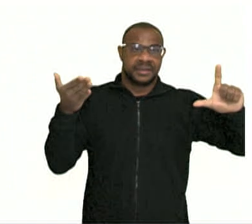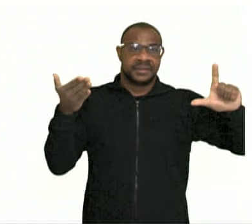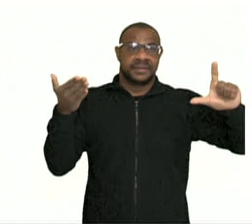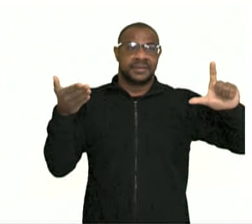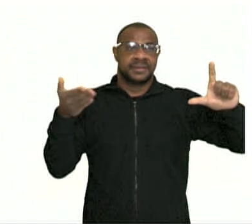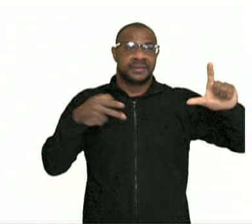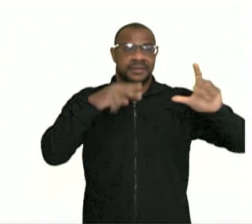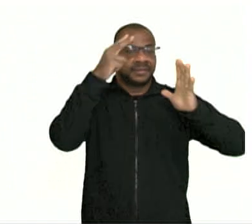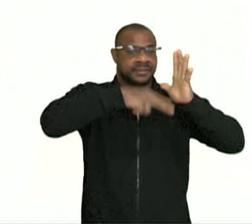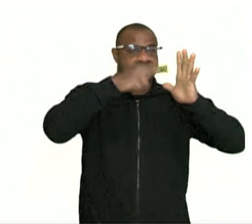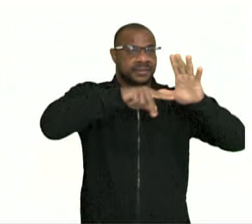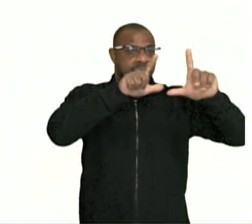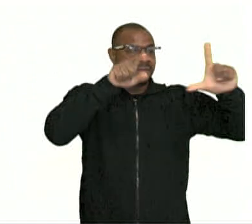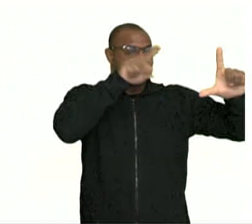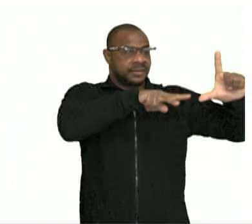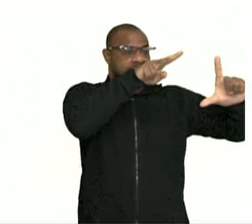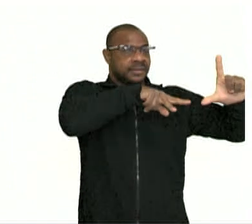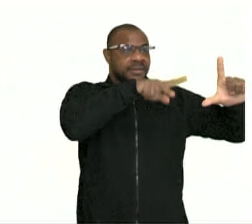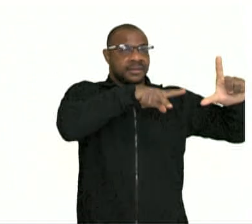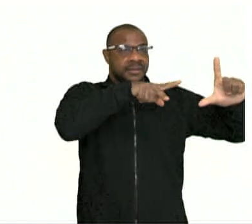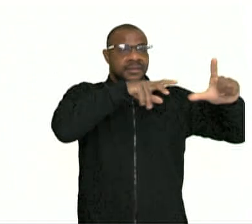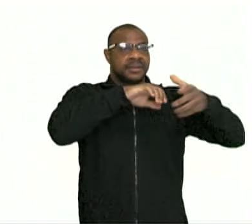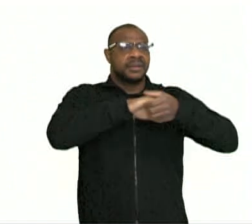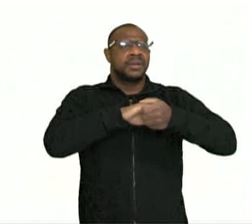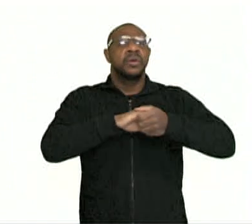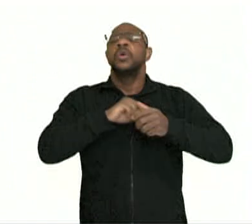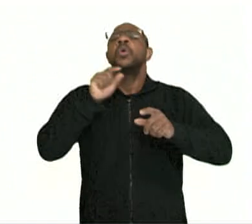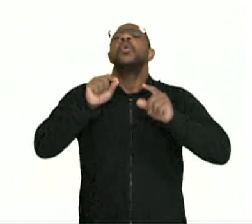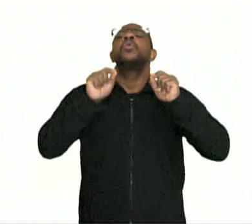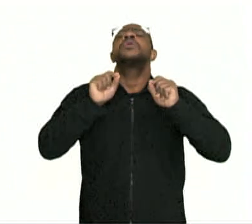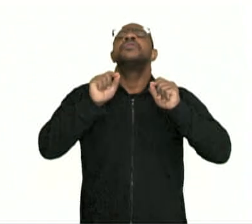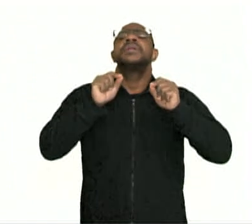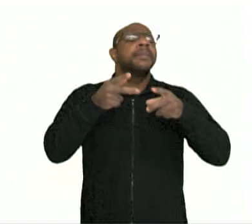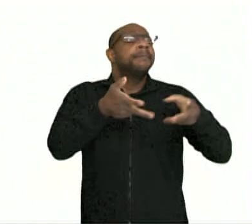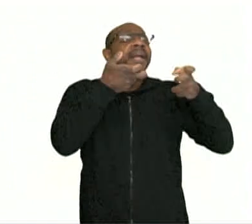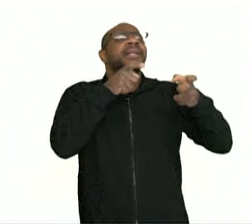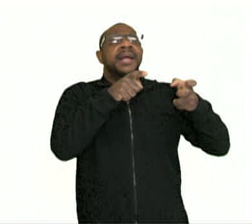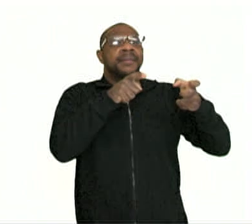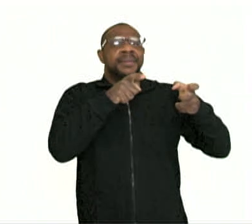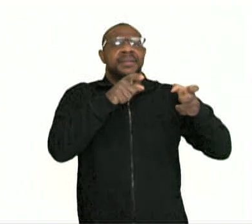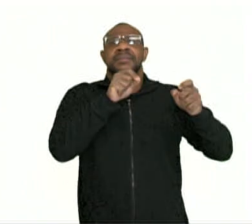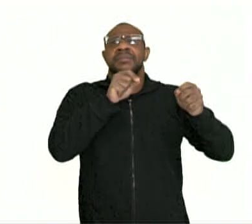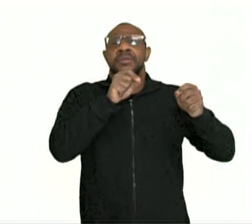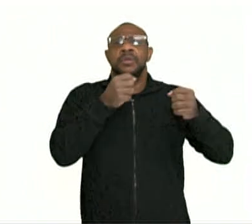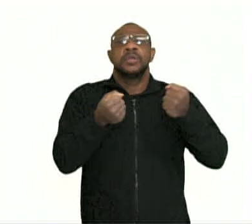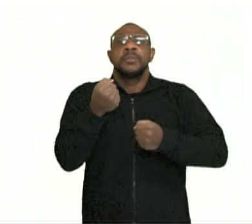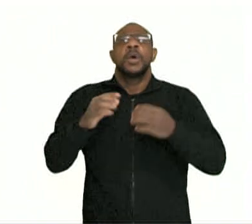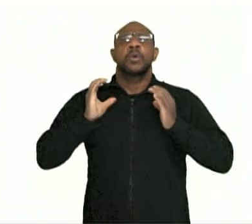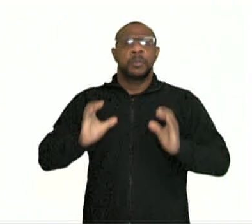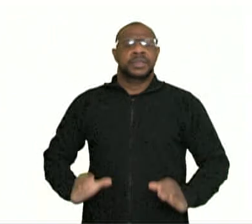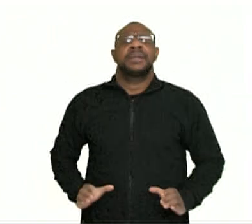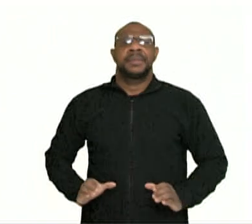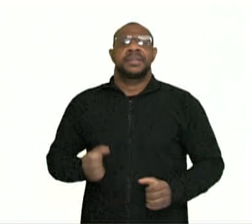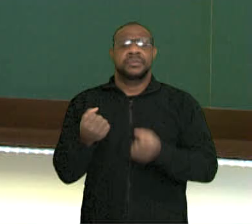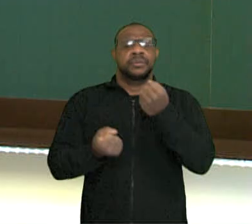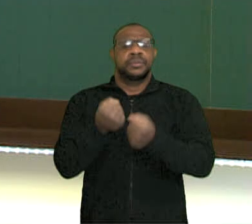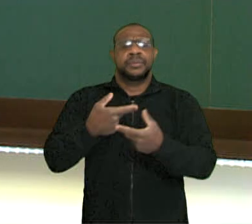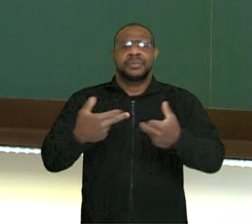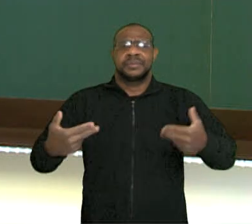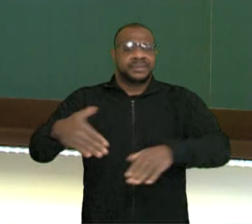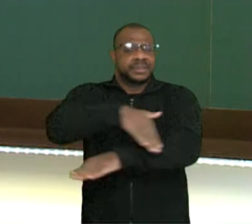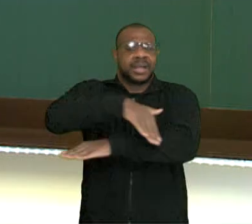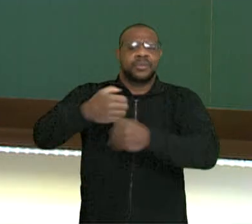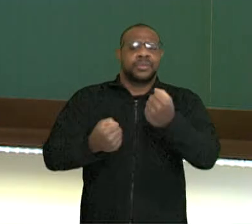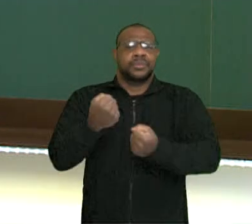panfleto, entregue para um motorista em um semáforo, que se pode deduzir sobre as condutas do trânsito? Você pode ler